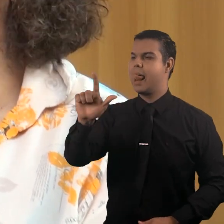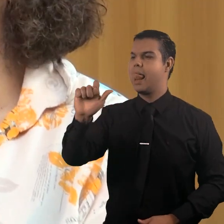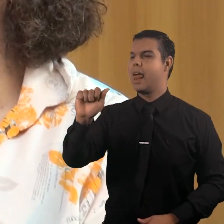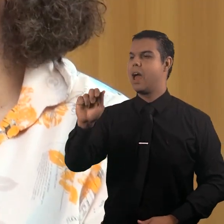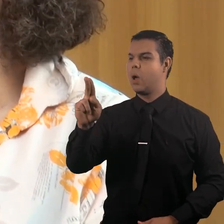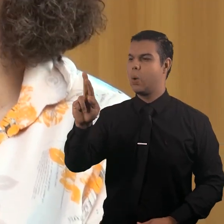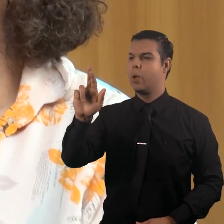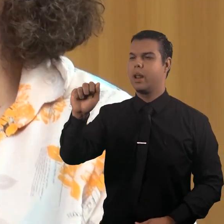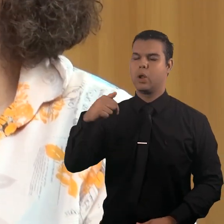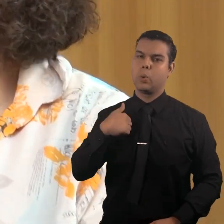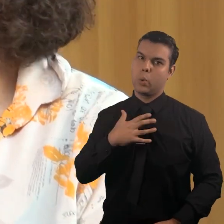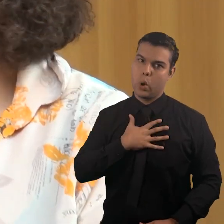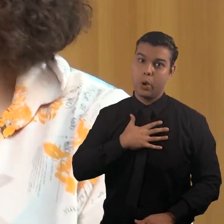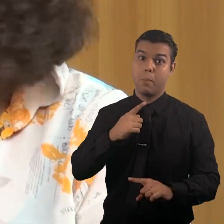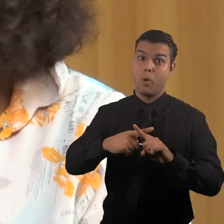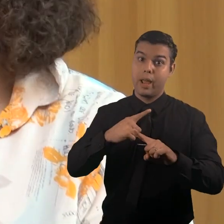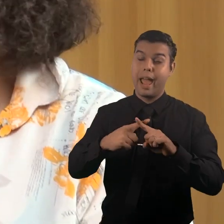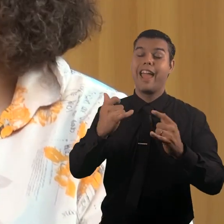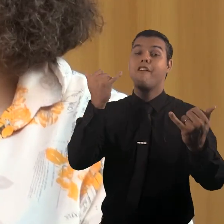porque